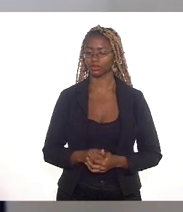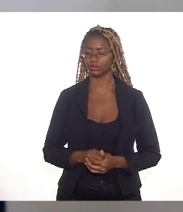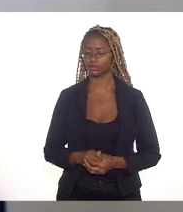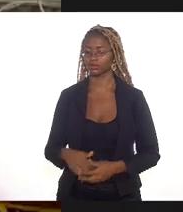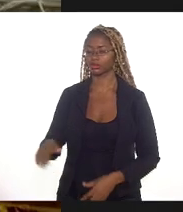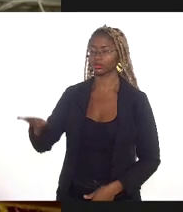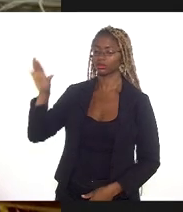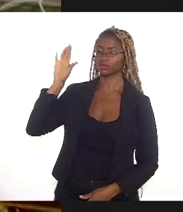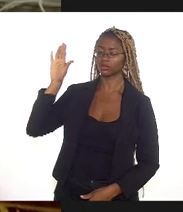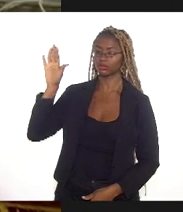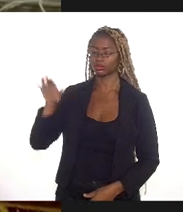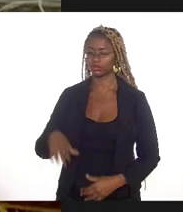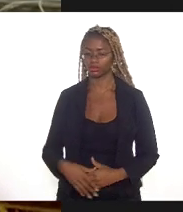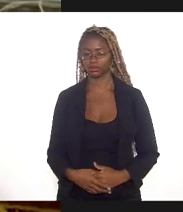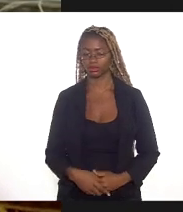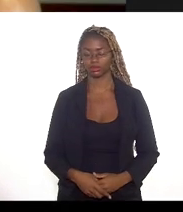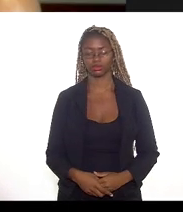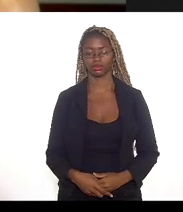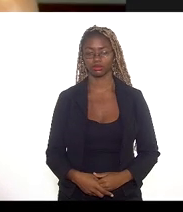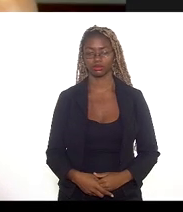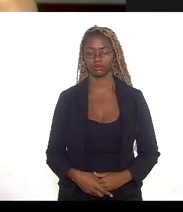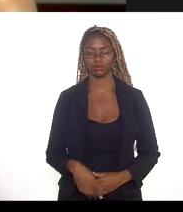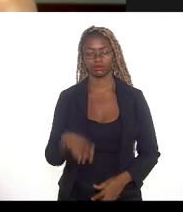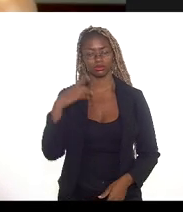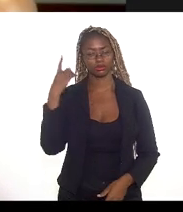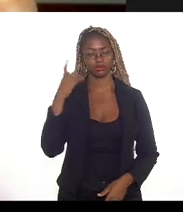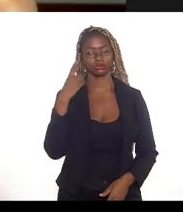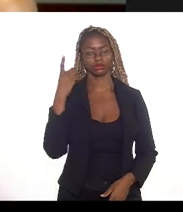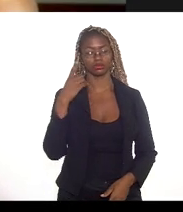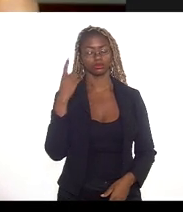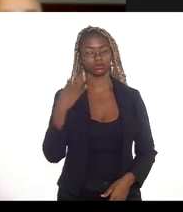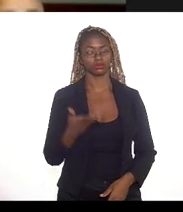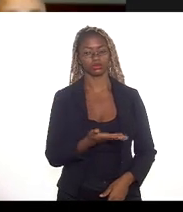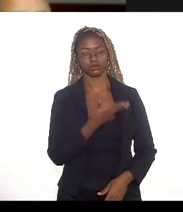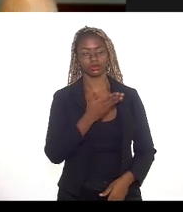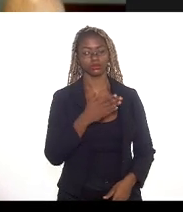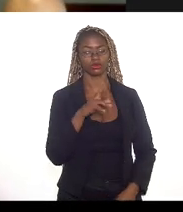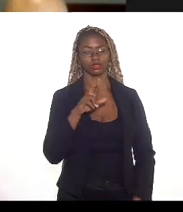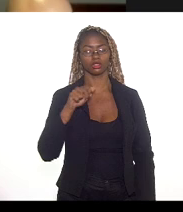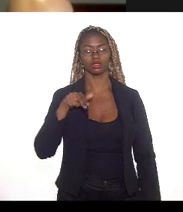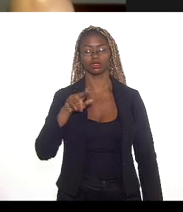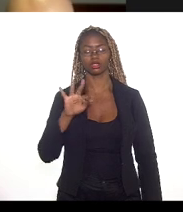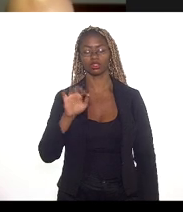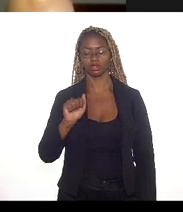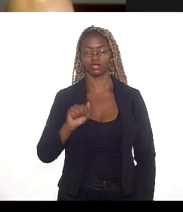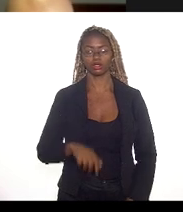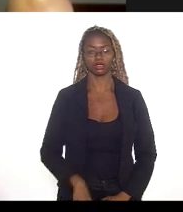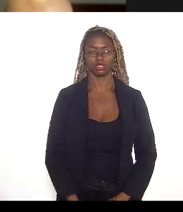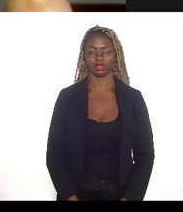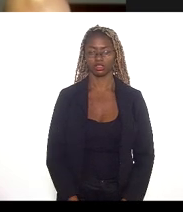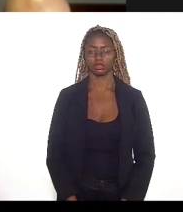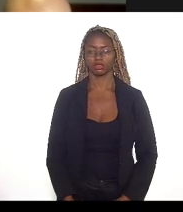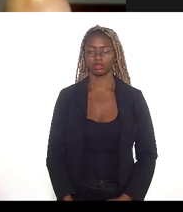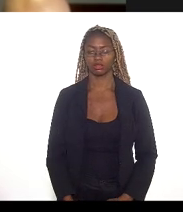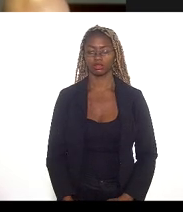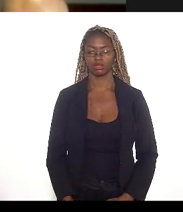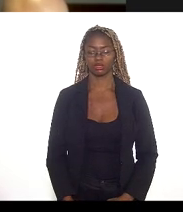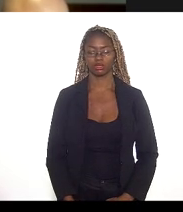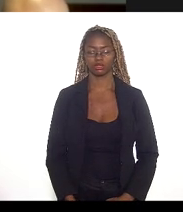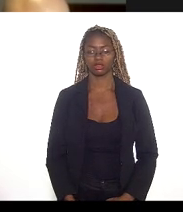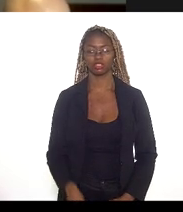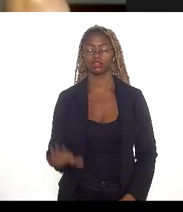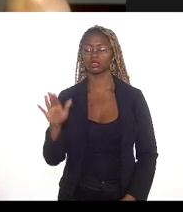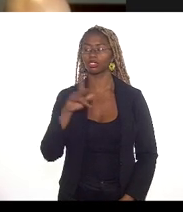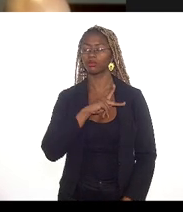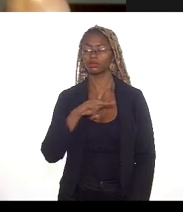de ordem, senhor presidente. Deputado Márcio Pacheco. Antes, porém, questão de ordem, deputada Renata. Senhor